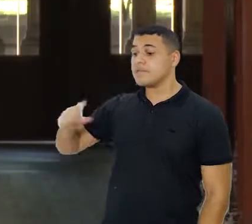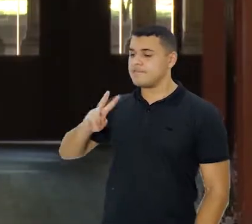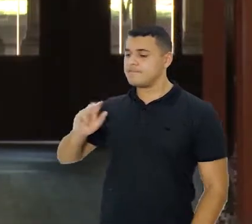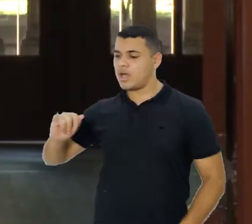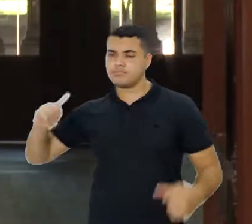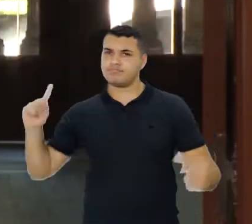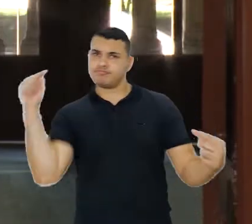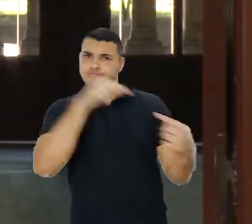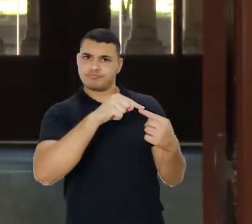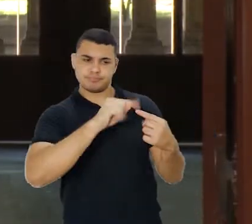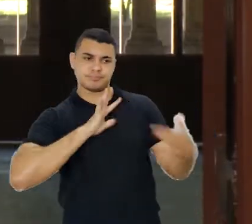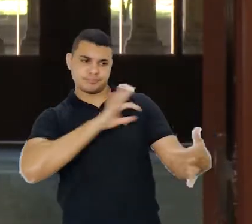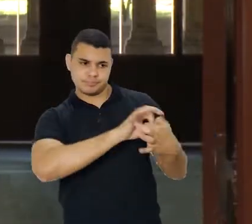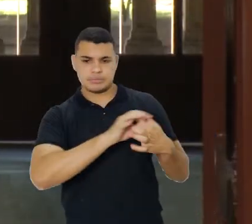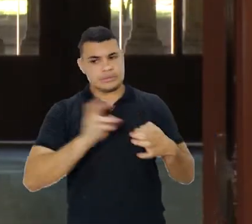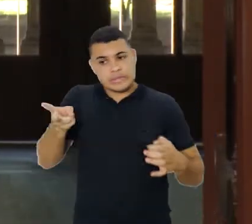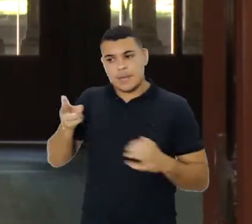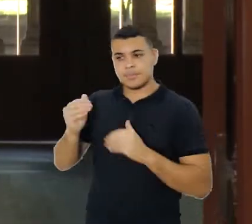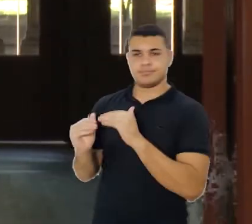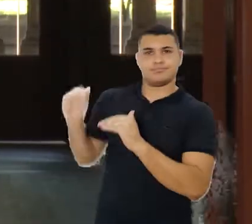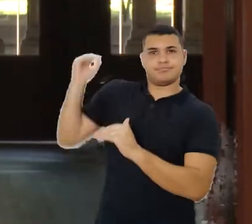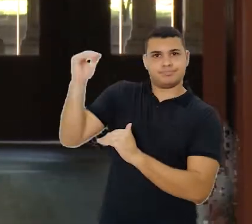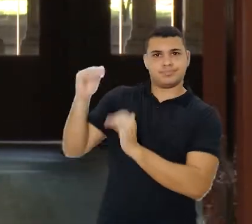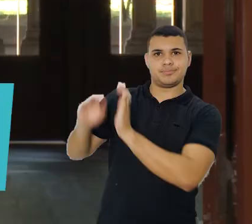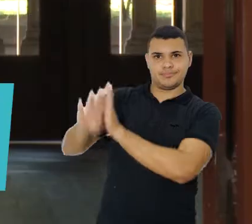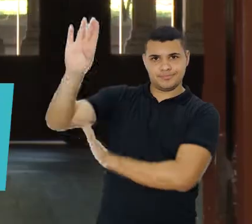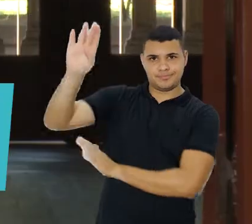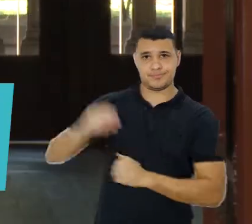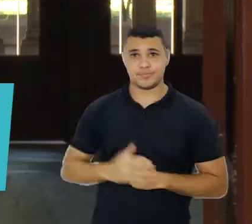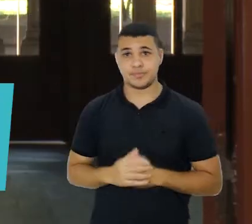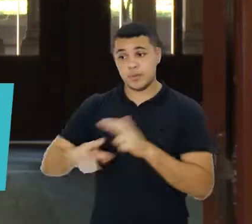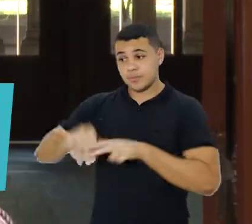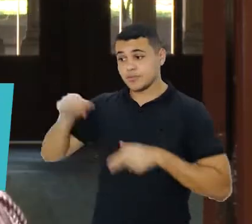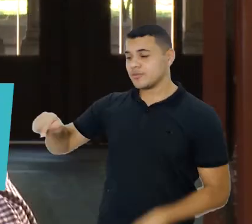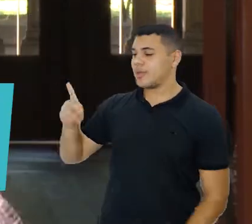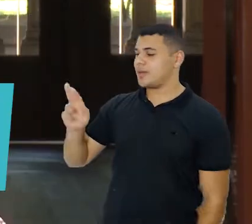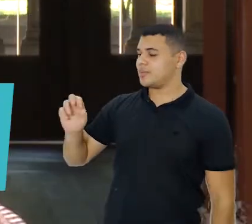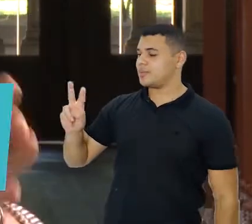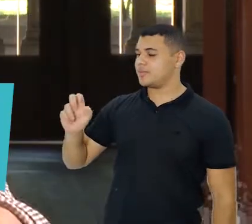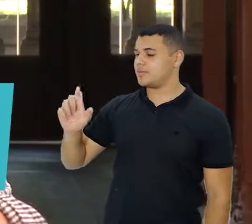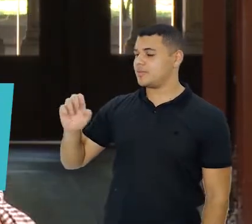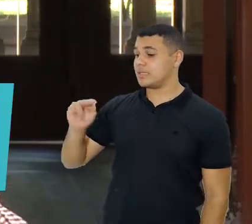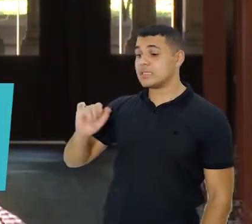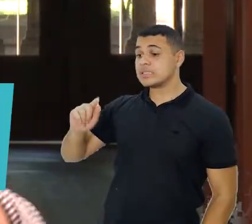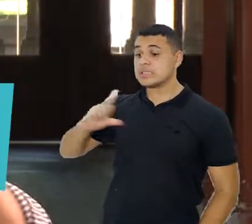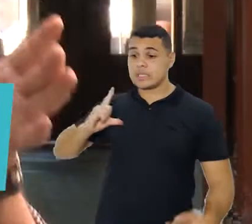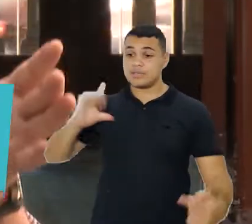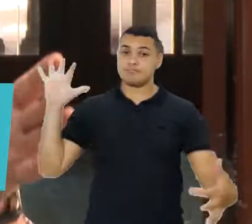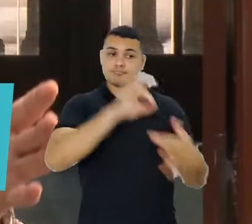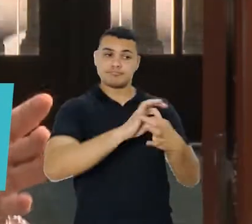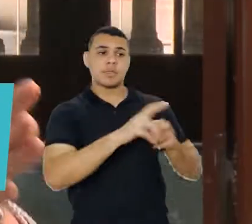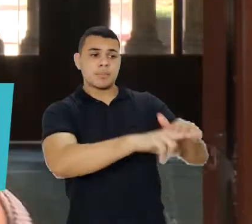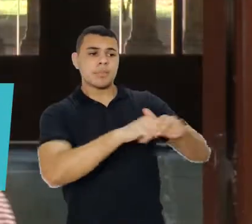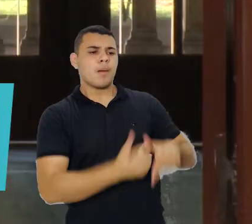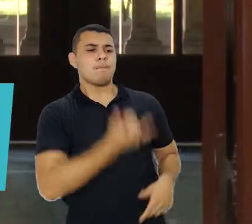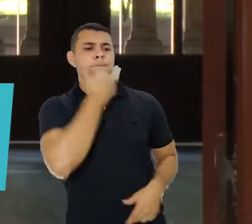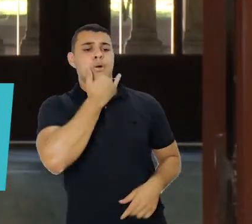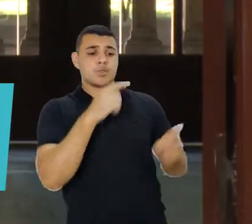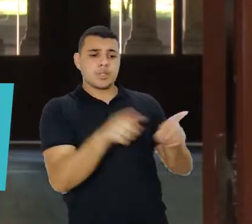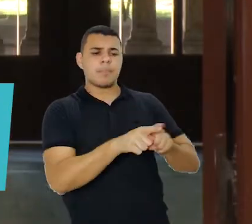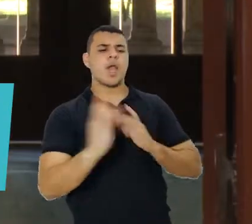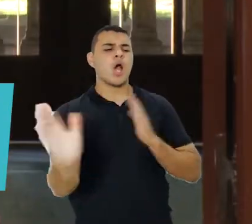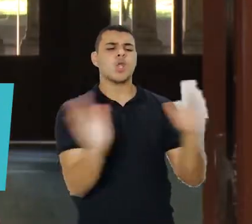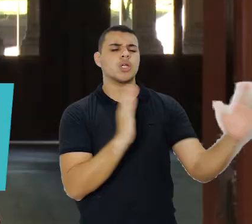se elevar e se manter elevada. Tá? Então a prevalência ela é função da incidência e